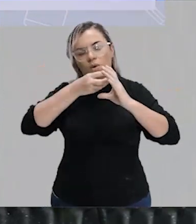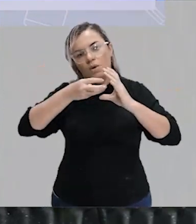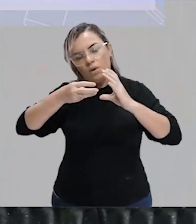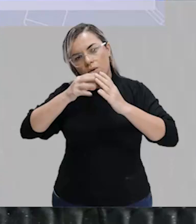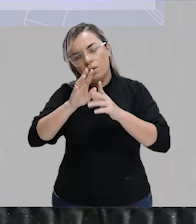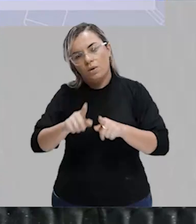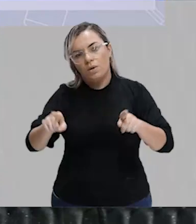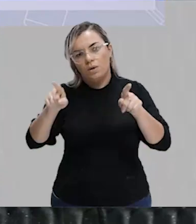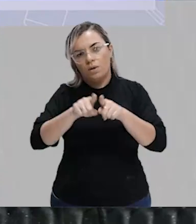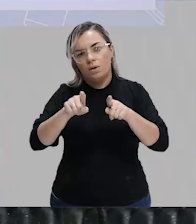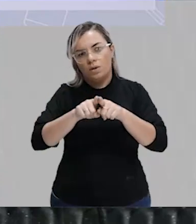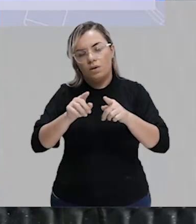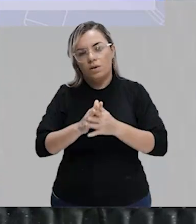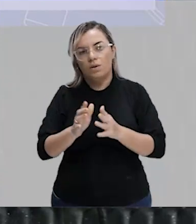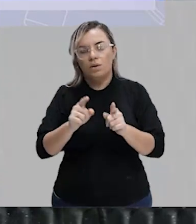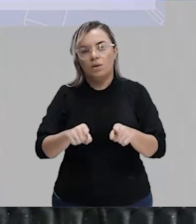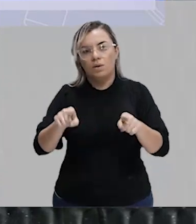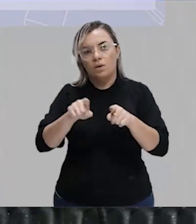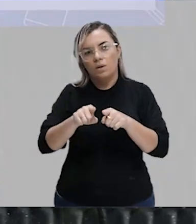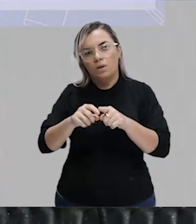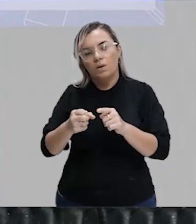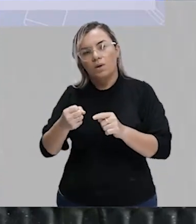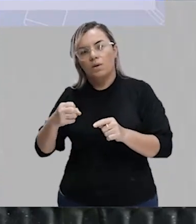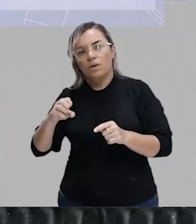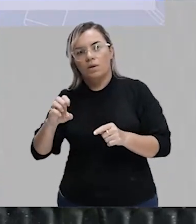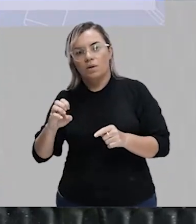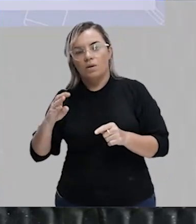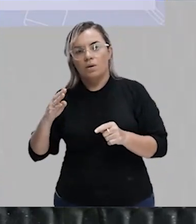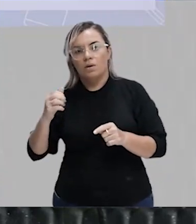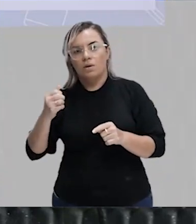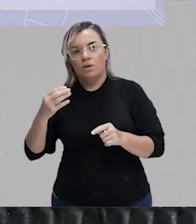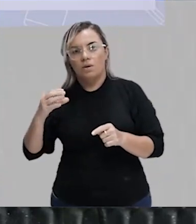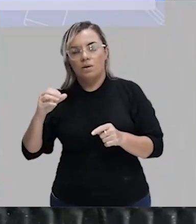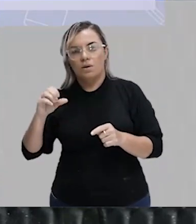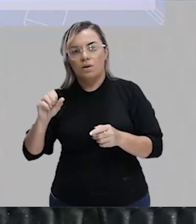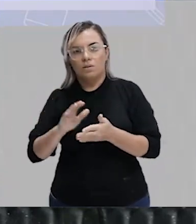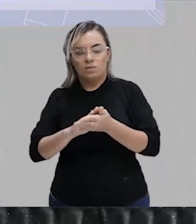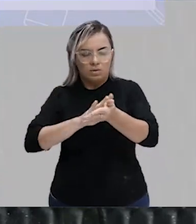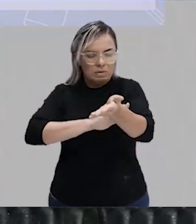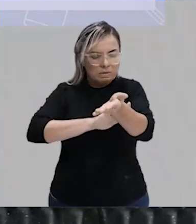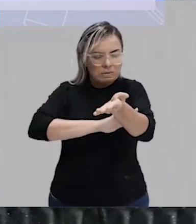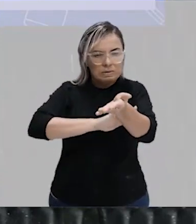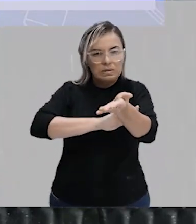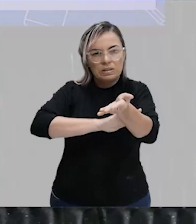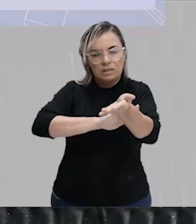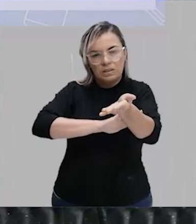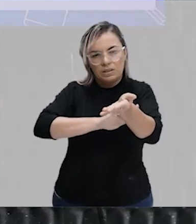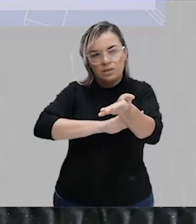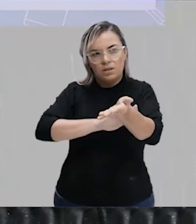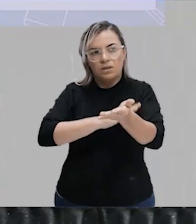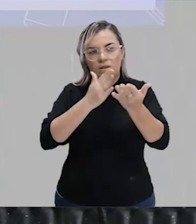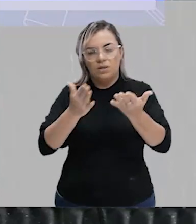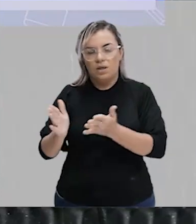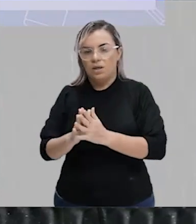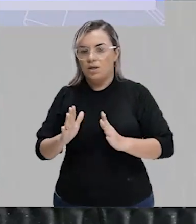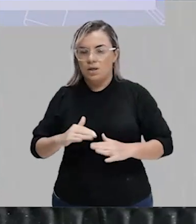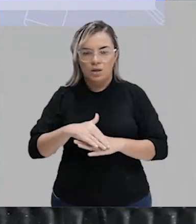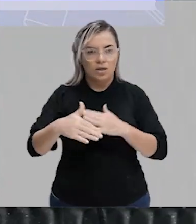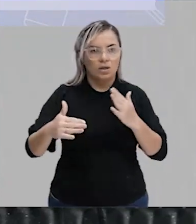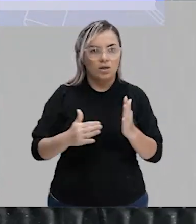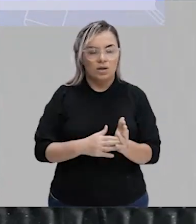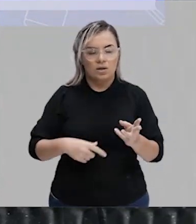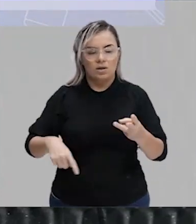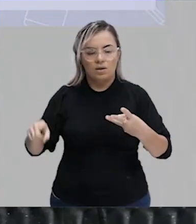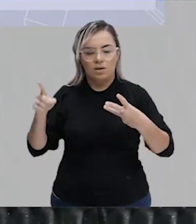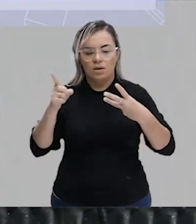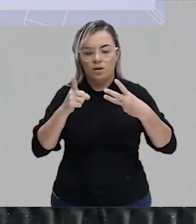As glândulas sebáceas, as glândulas que produzem essa oleosidade da pele, tudo isso é originado pela ectoderme. A